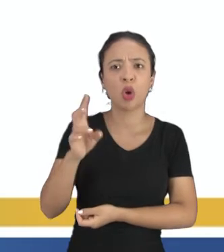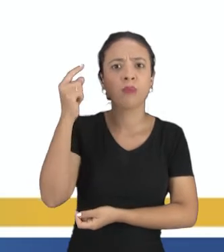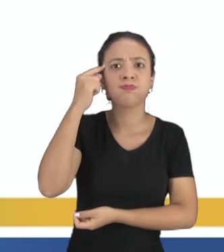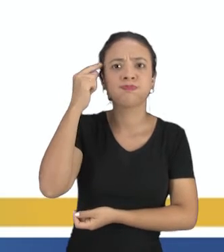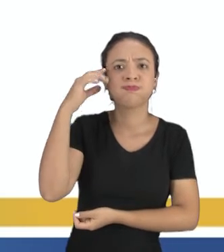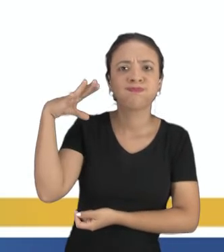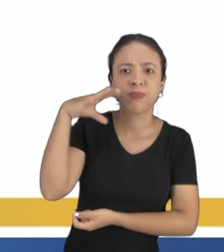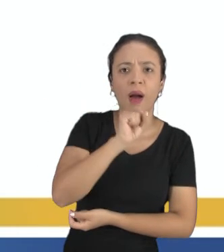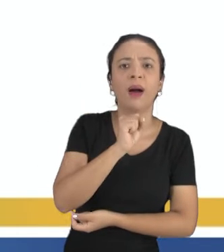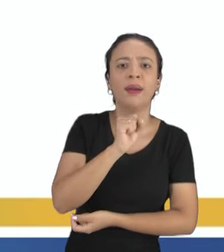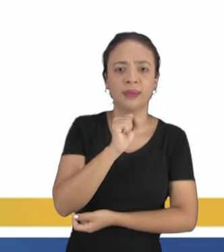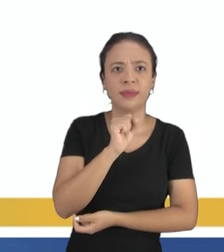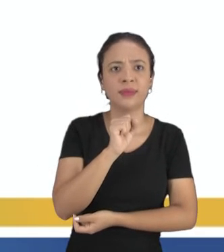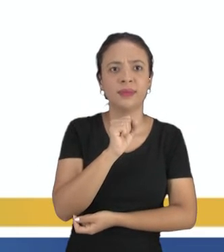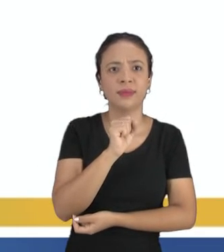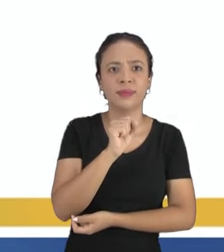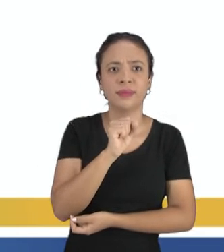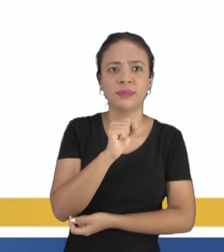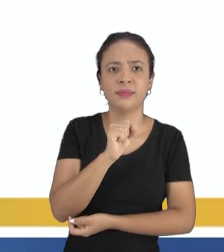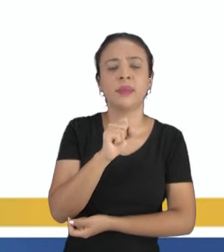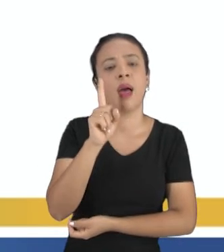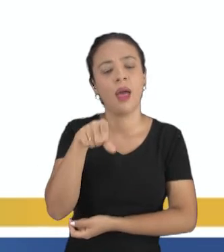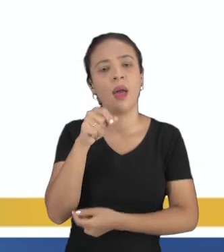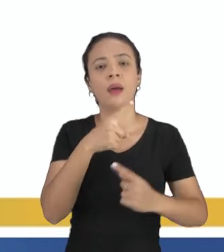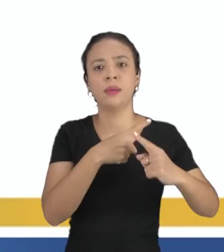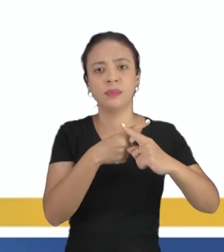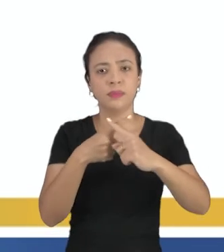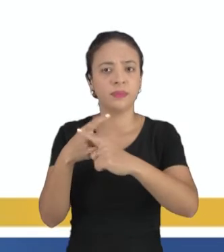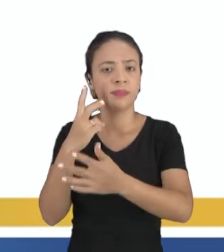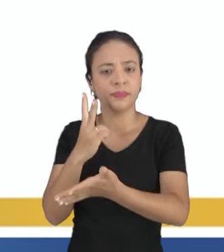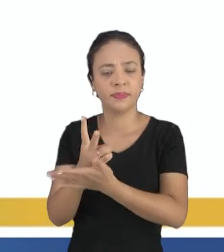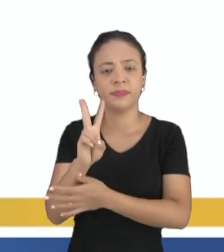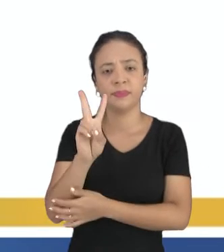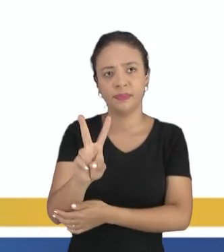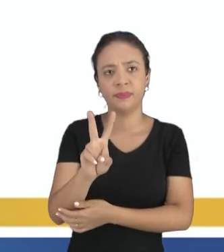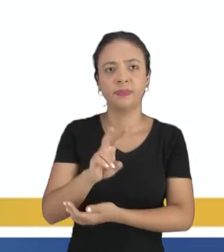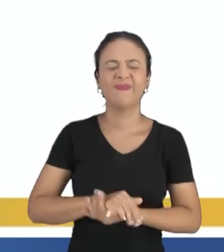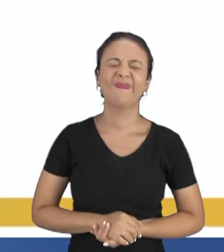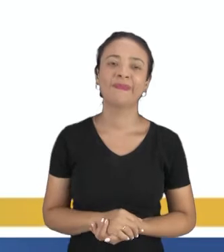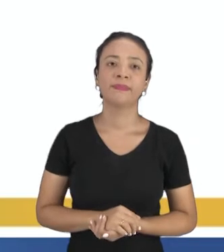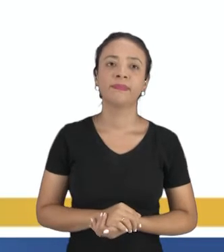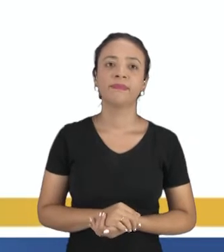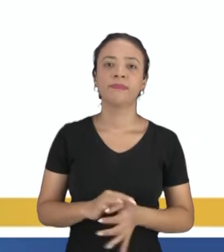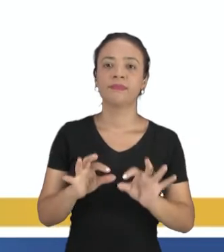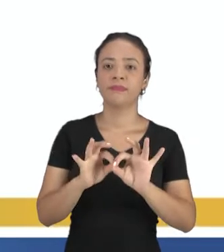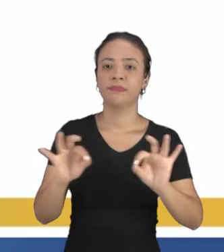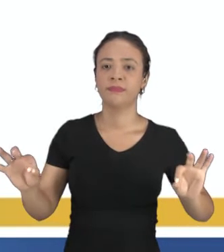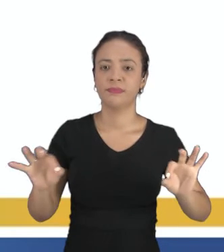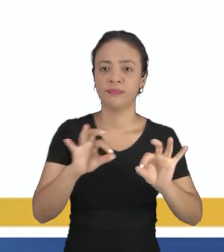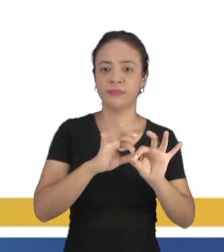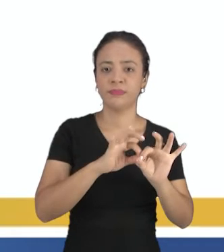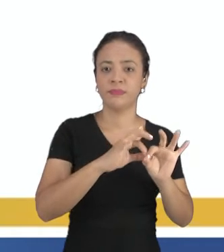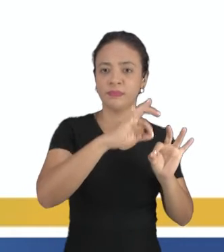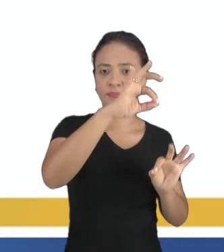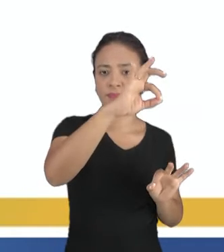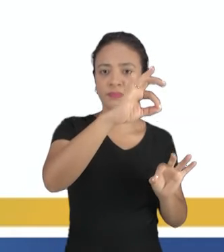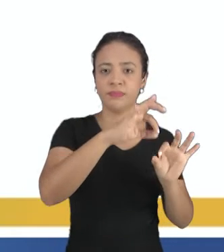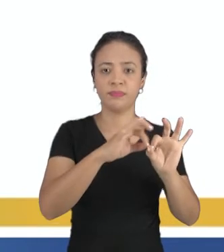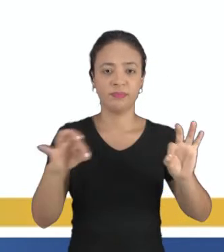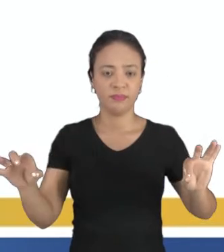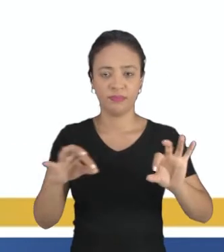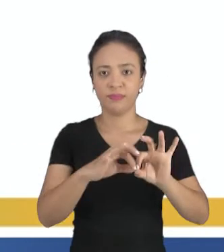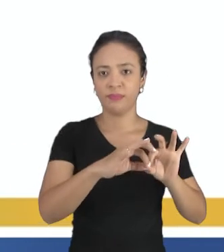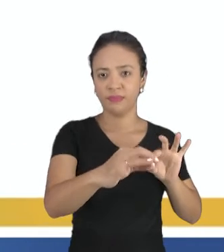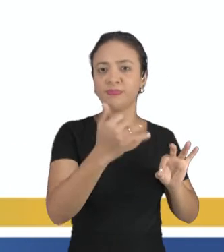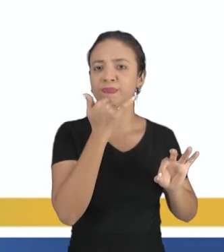rápido. É um trabalho de multiplicação por 2. Largura e altura, sempre largura e comprimento,